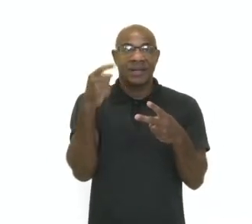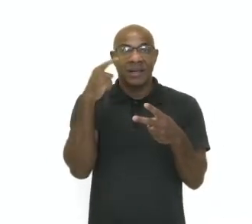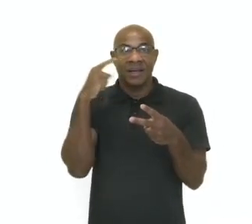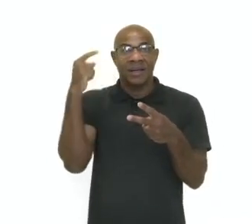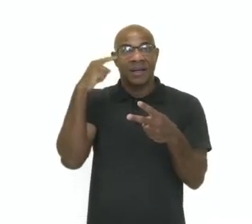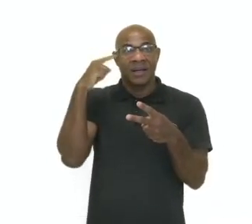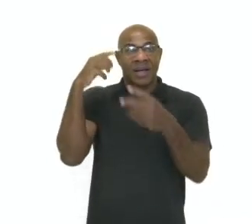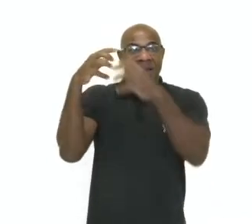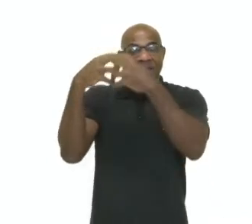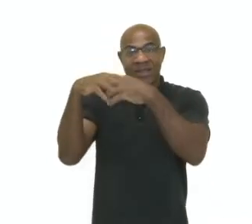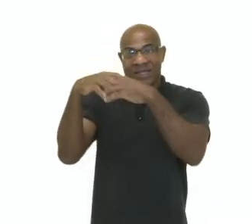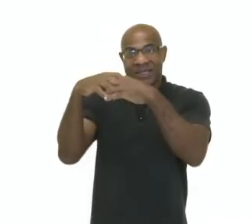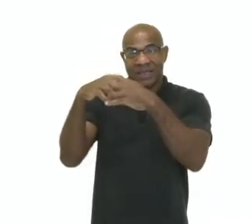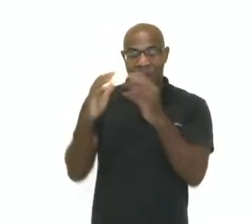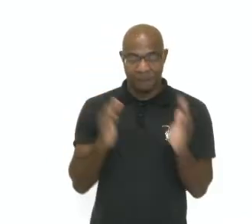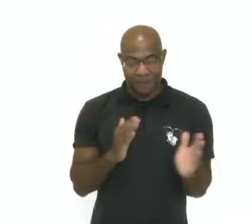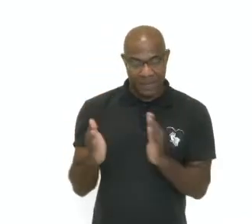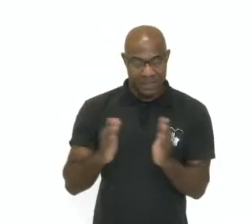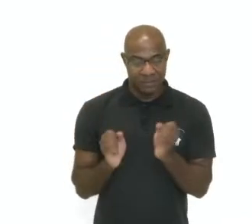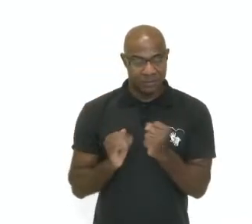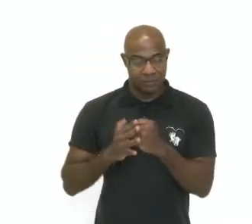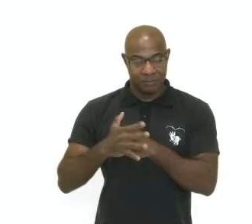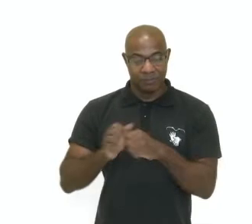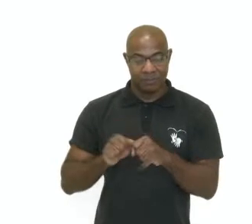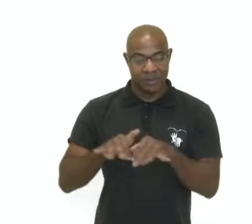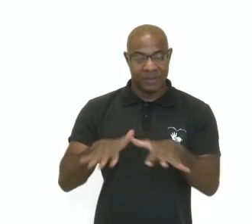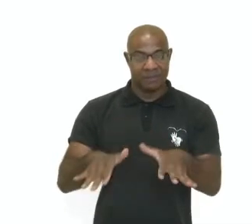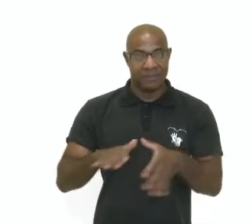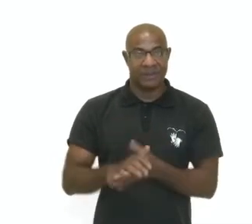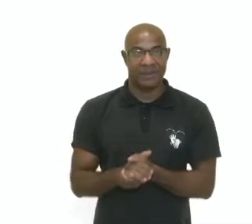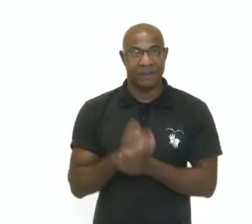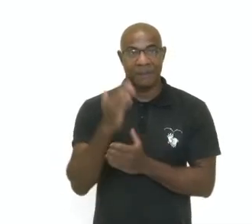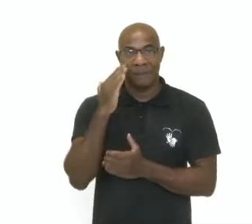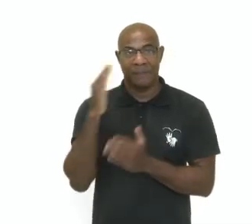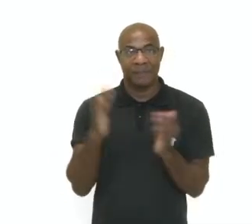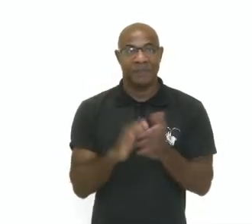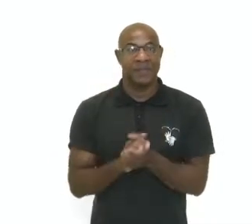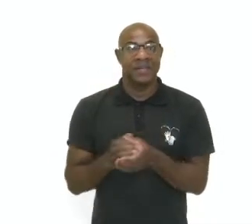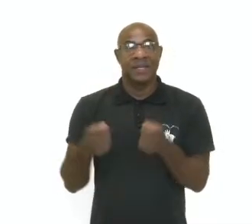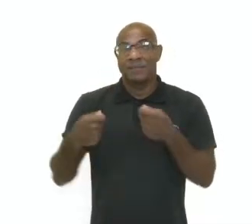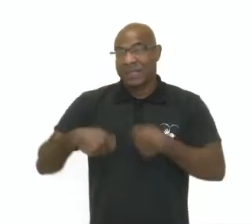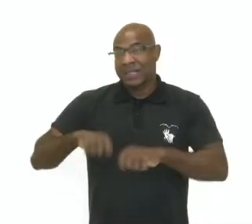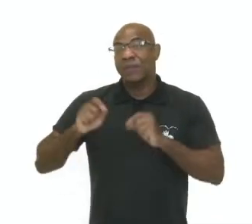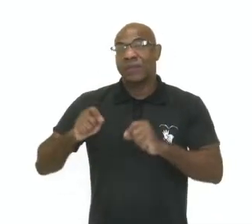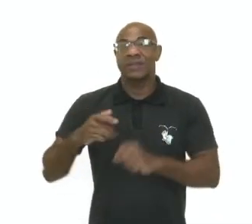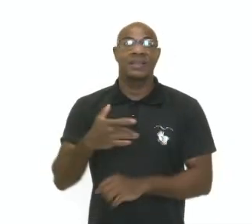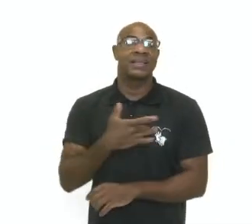reflexão na pandemia. Por exemplo, necessidade de mais saúde.